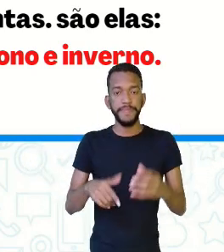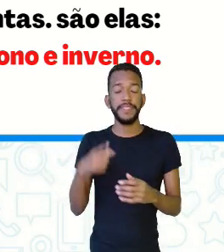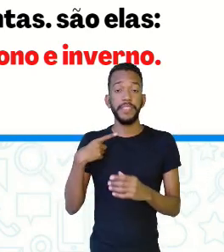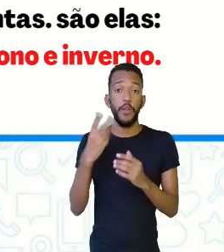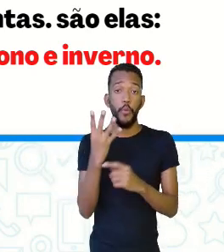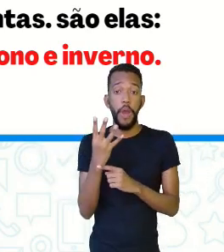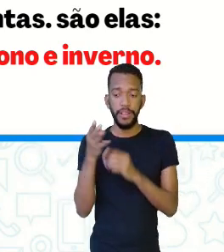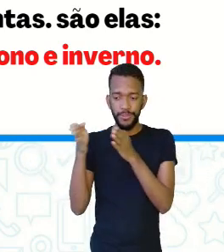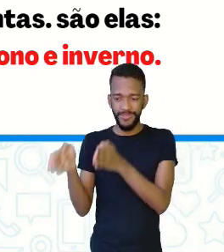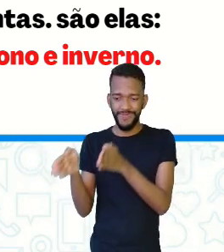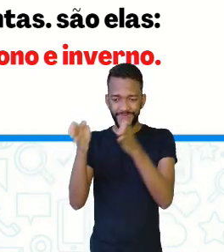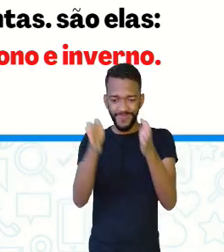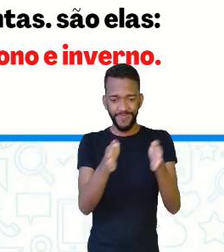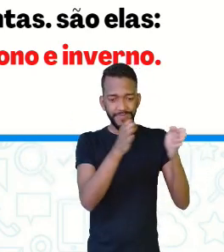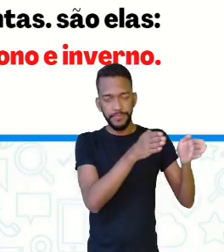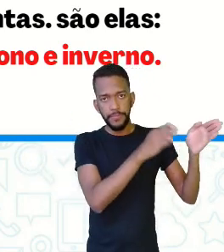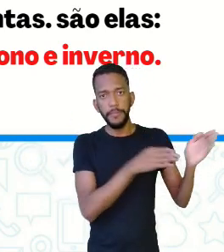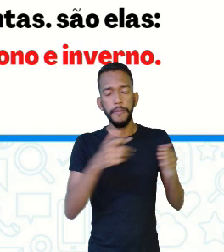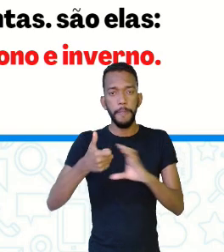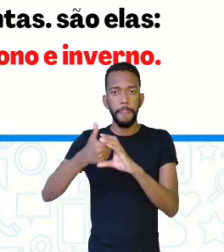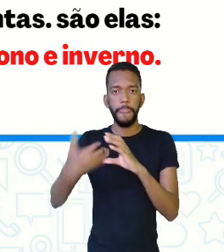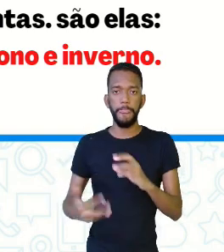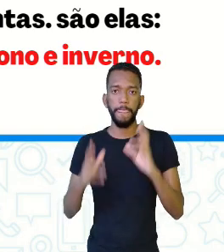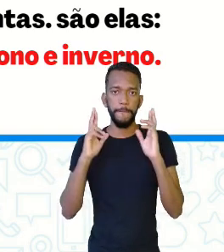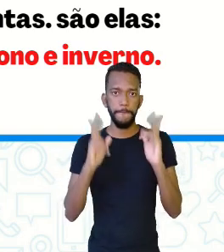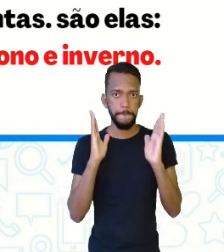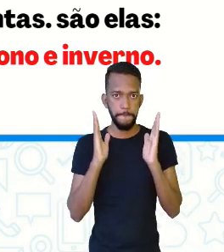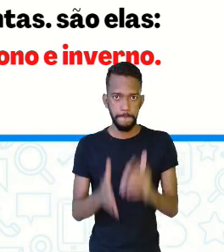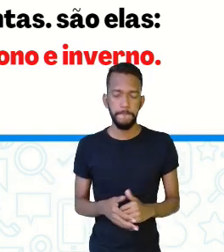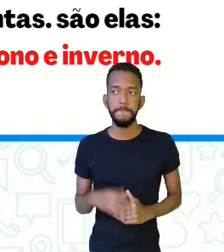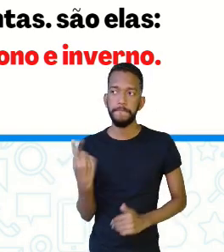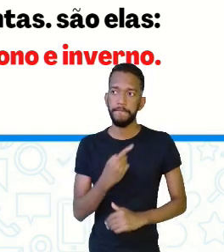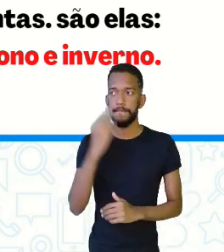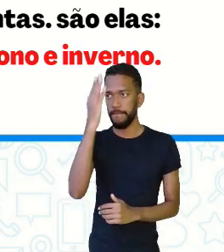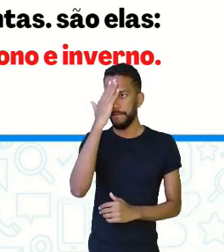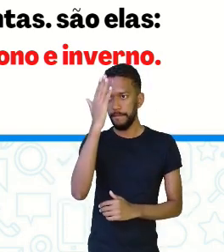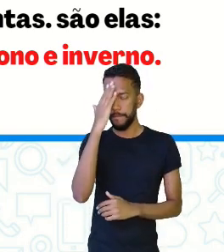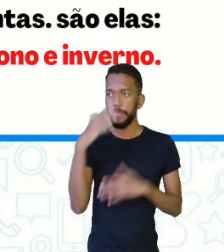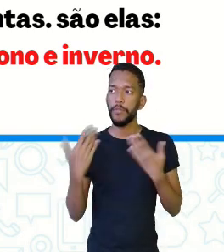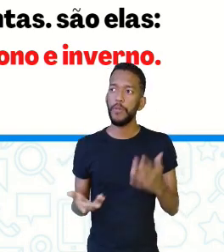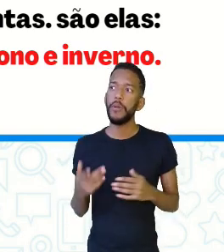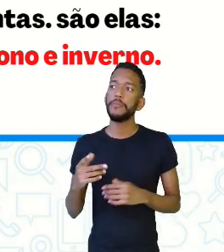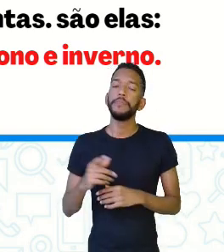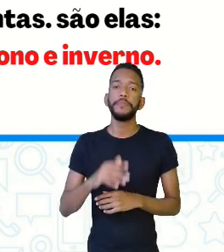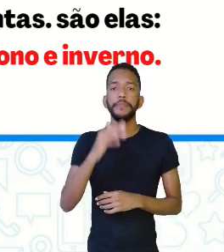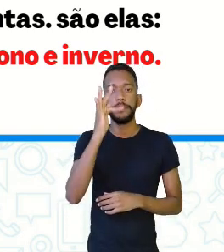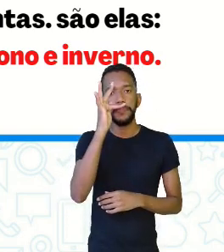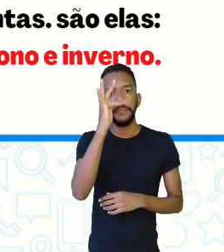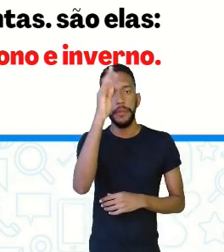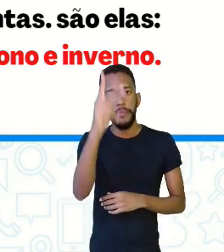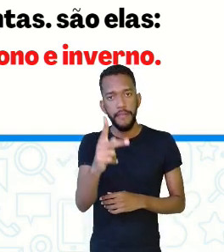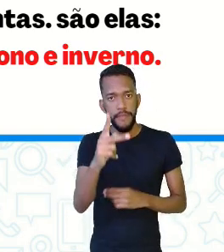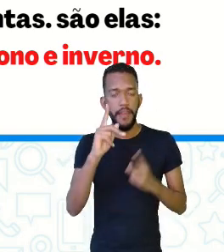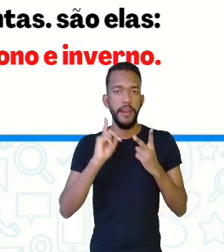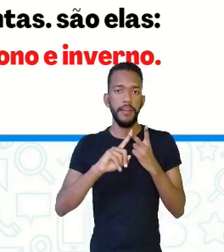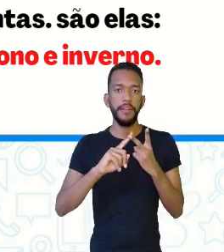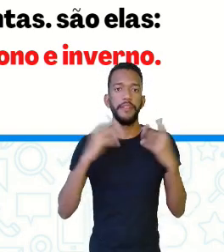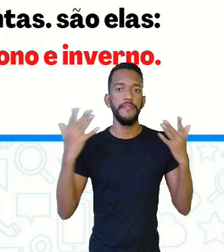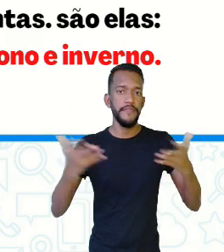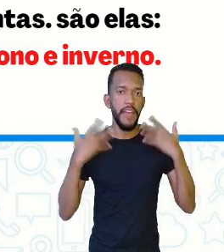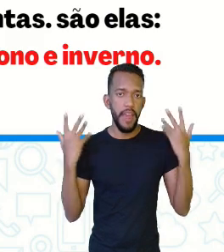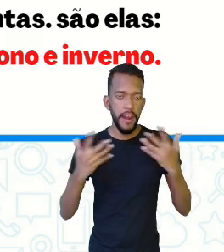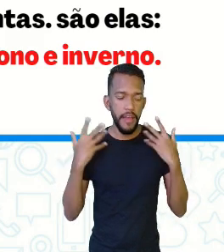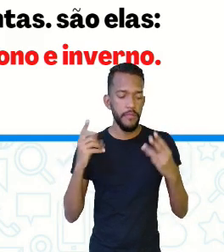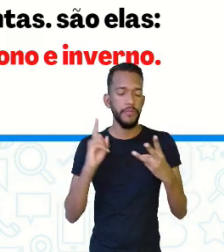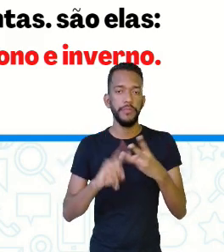4 estações com características distintas. E aí, a gente sabe quais são agora. Primavera, verão, outono e